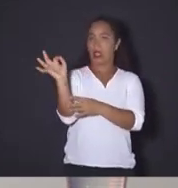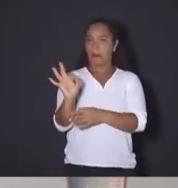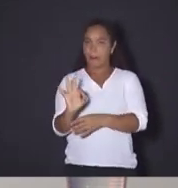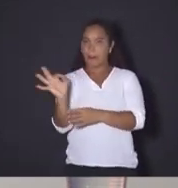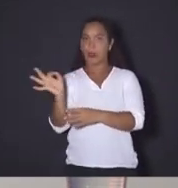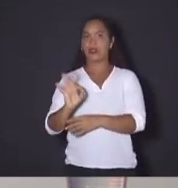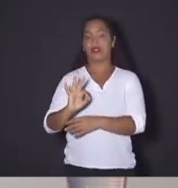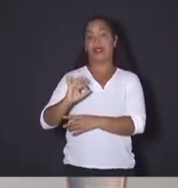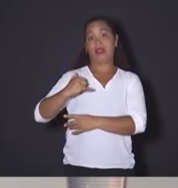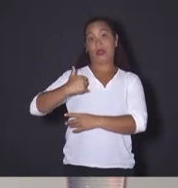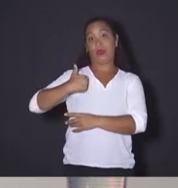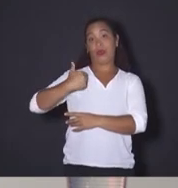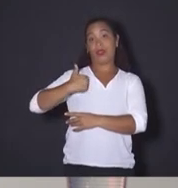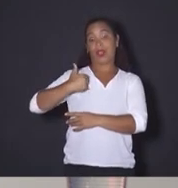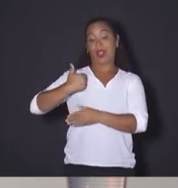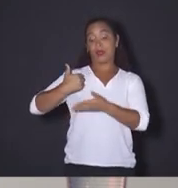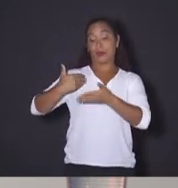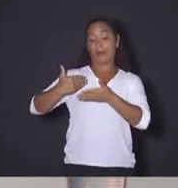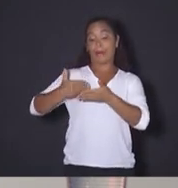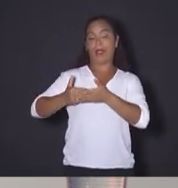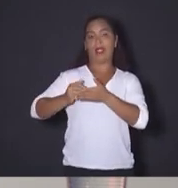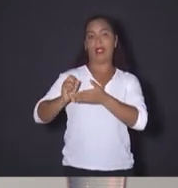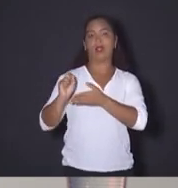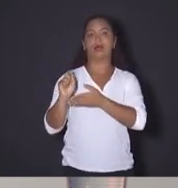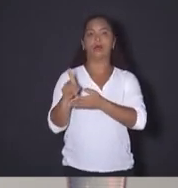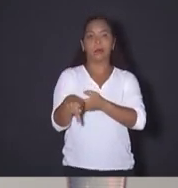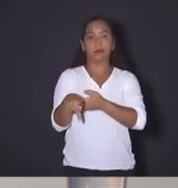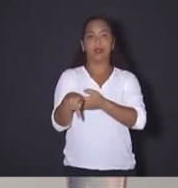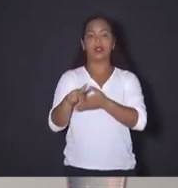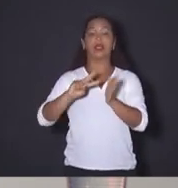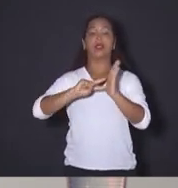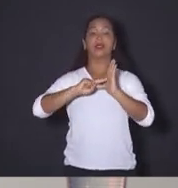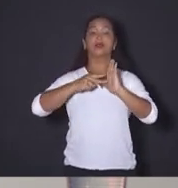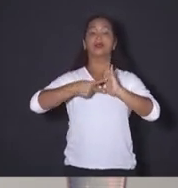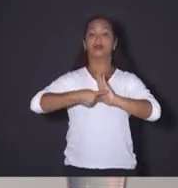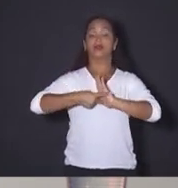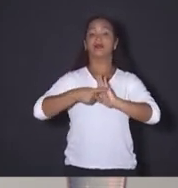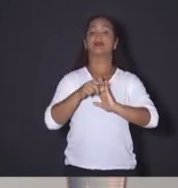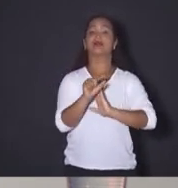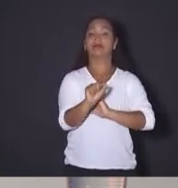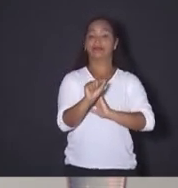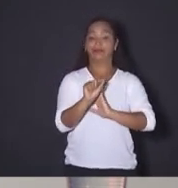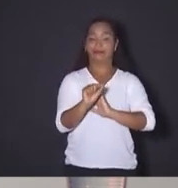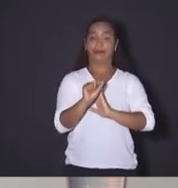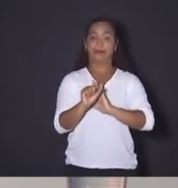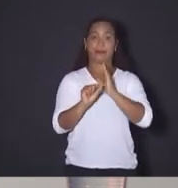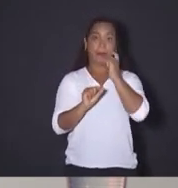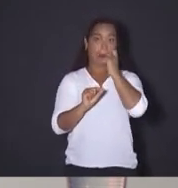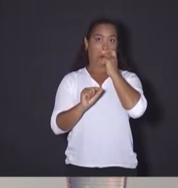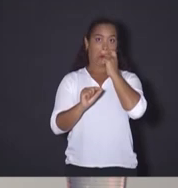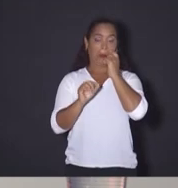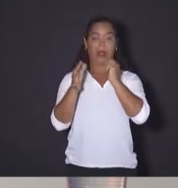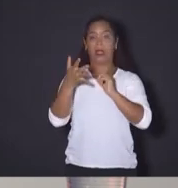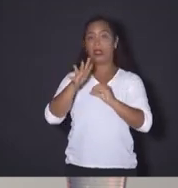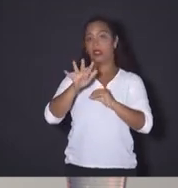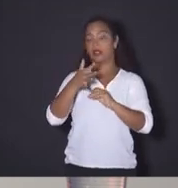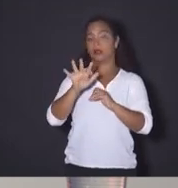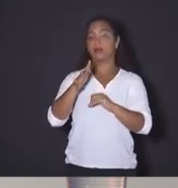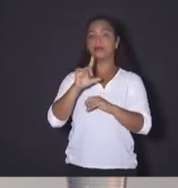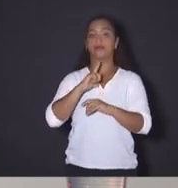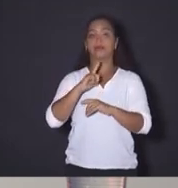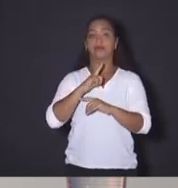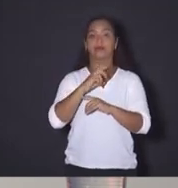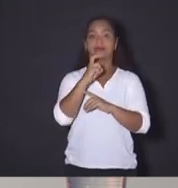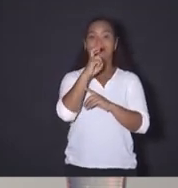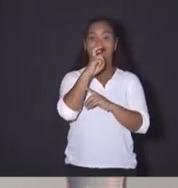com idade para aposentadoria isto significa utilizando em um percentual médio que nós teremos